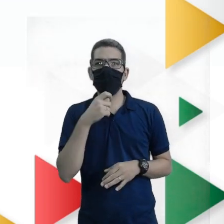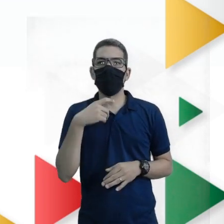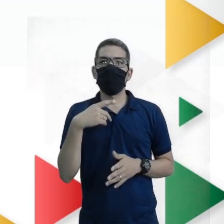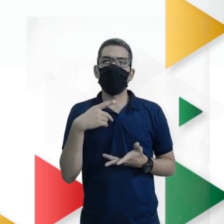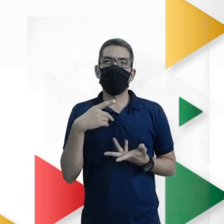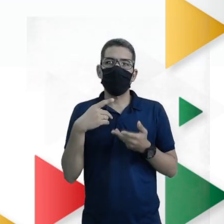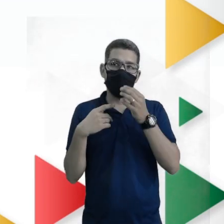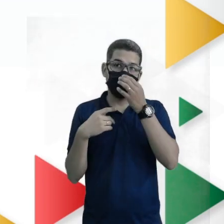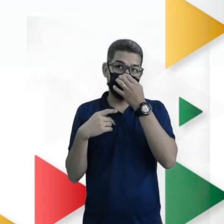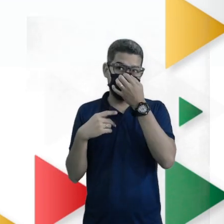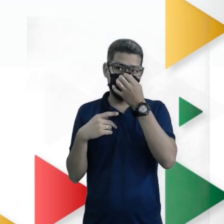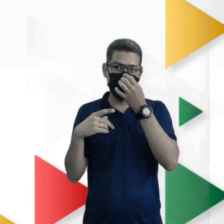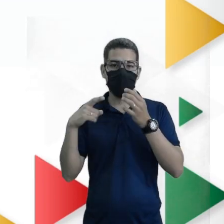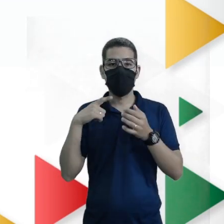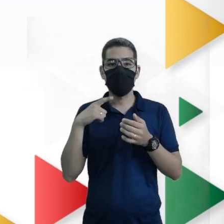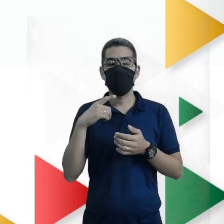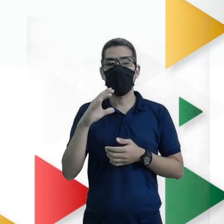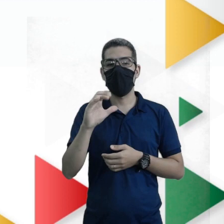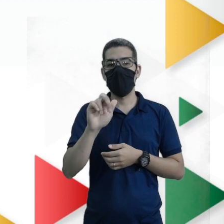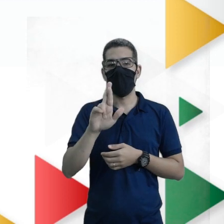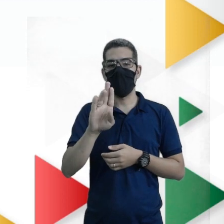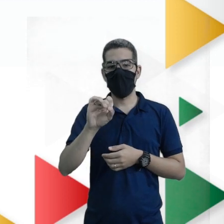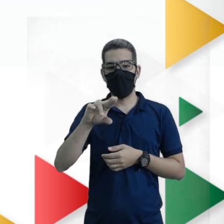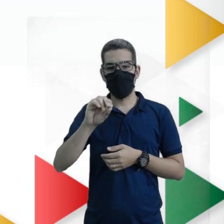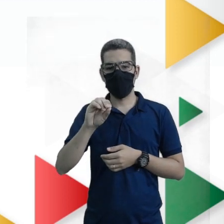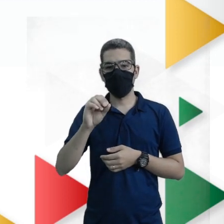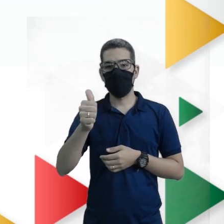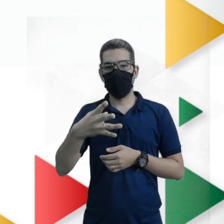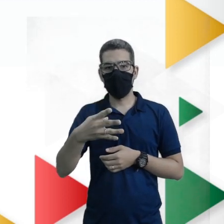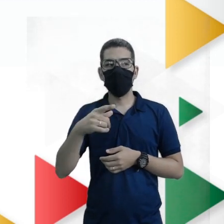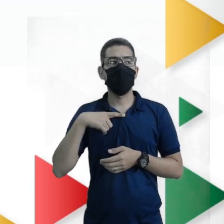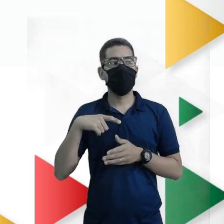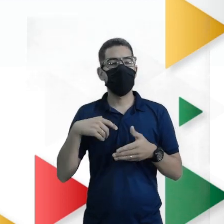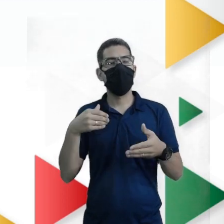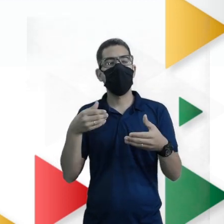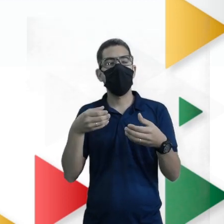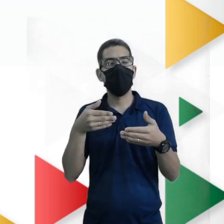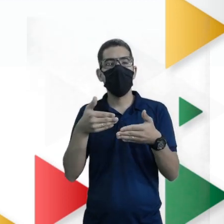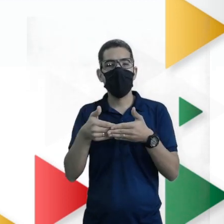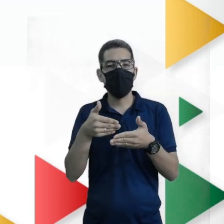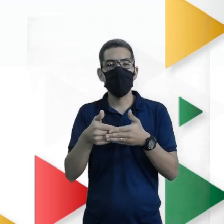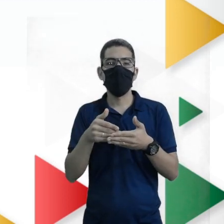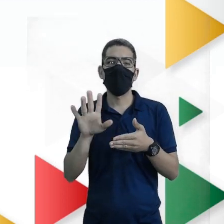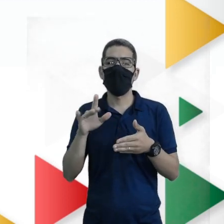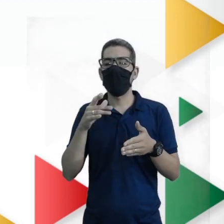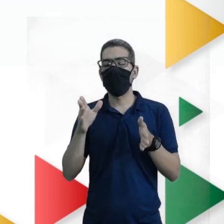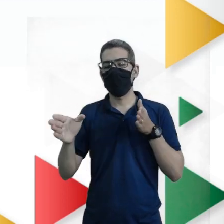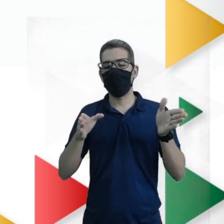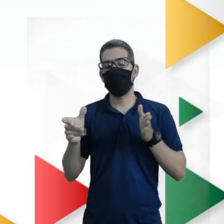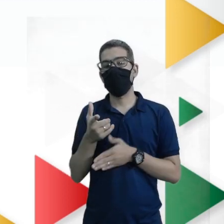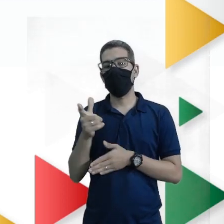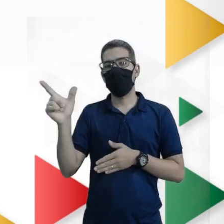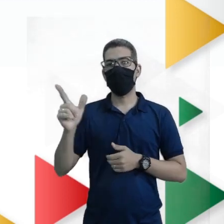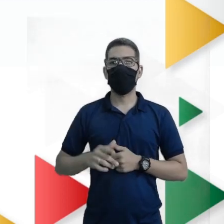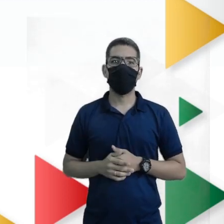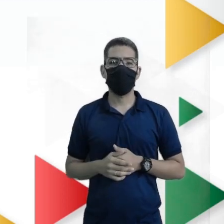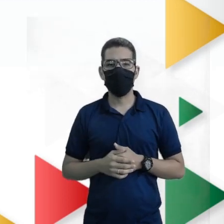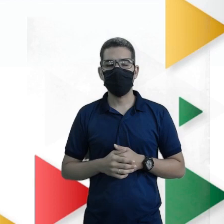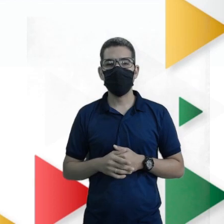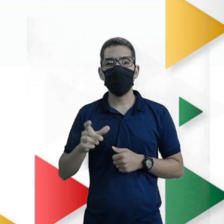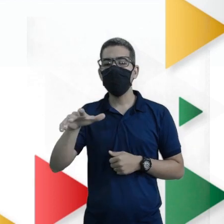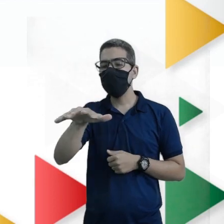de que se usa o carbono 14 para dar uma proximidade, mas o intervalo é longo, tá bom? Lá na região